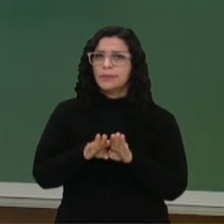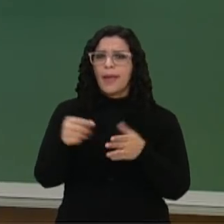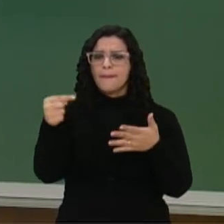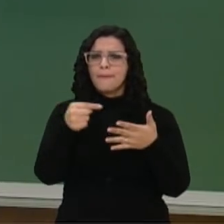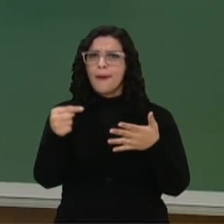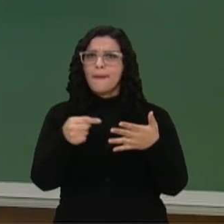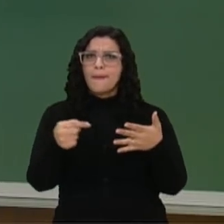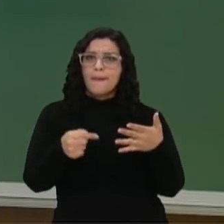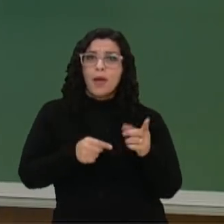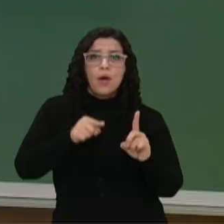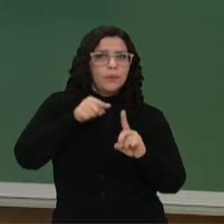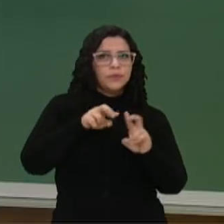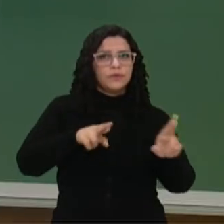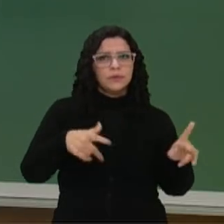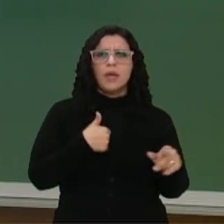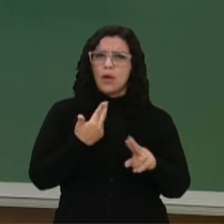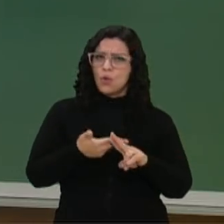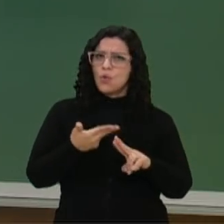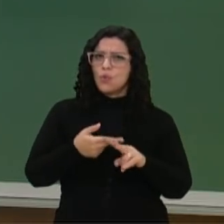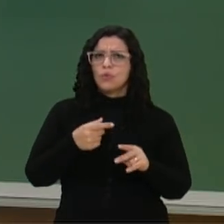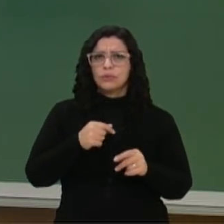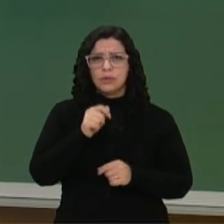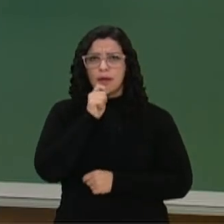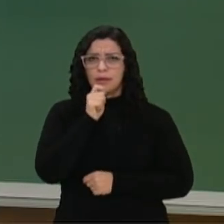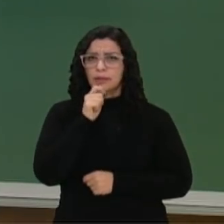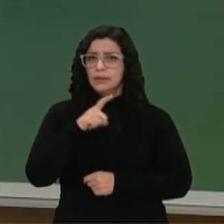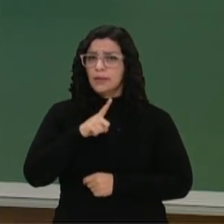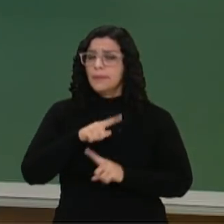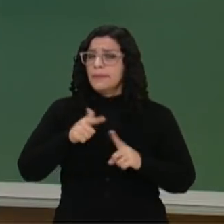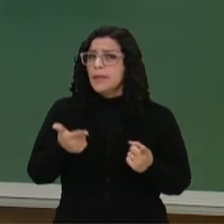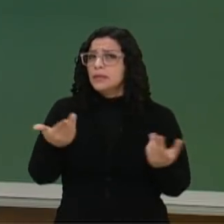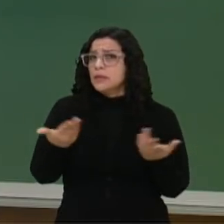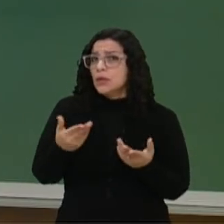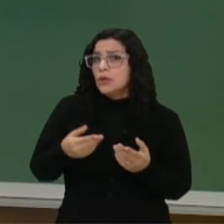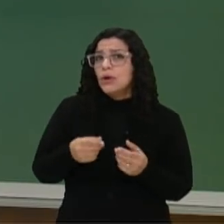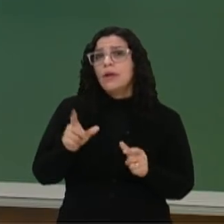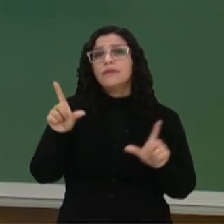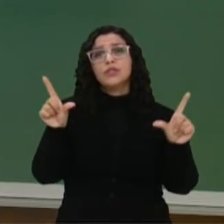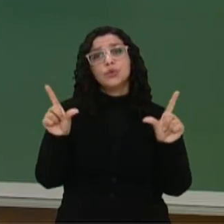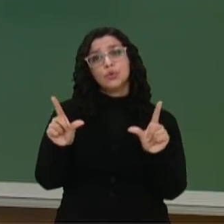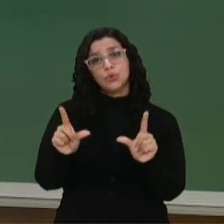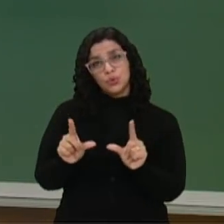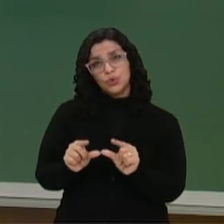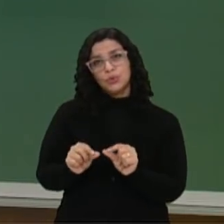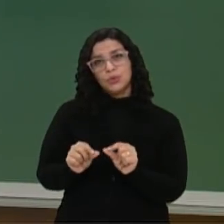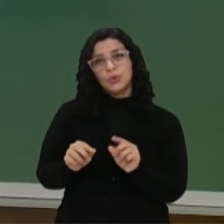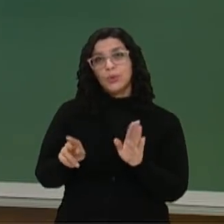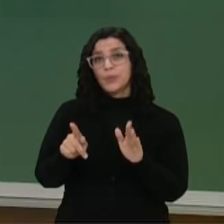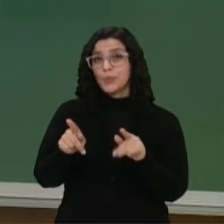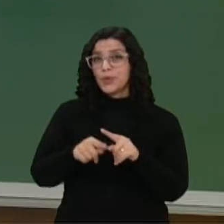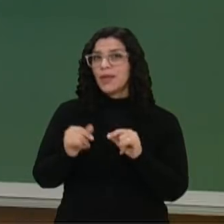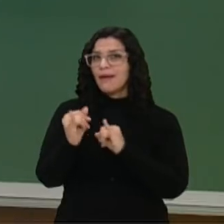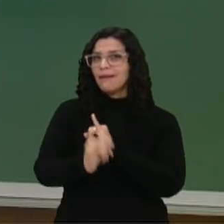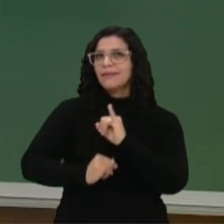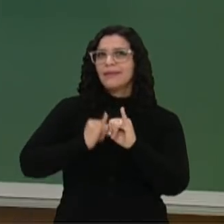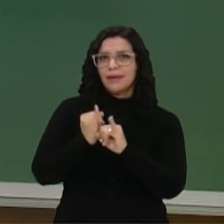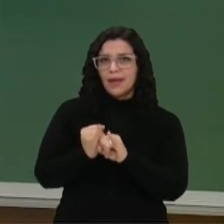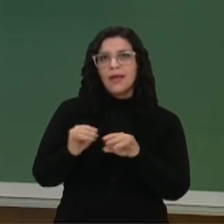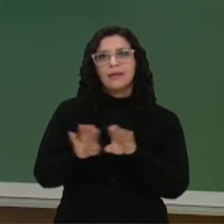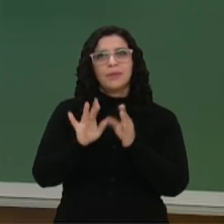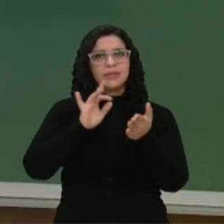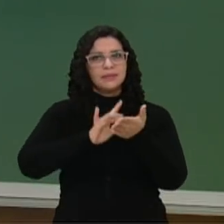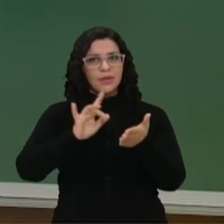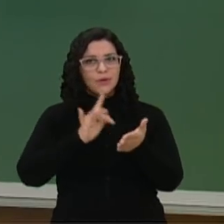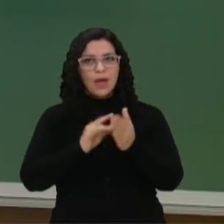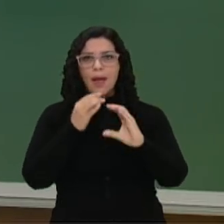diversos objetivos, ainda são utilizados, mas com uma frequência menor. Com o advento aí da internet, do